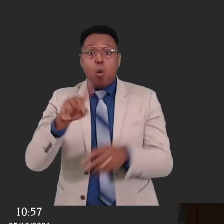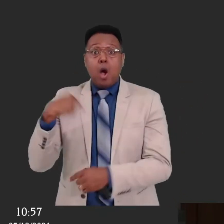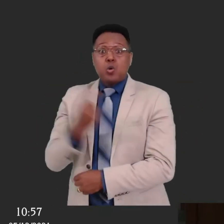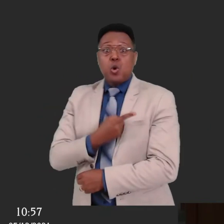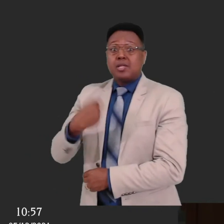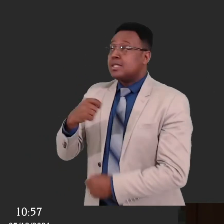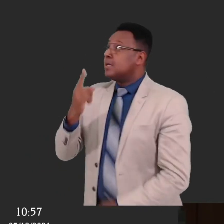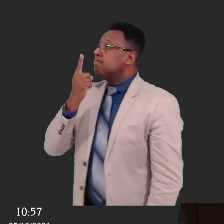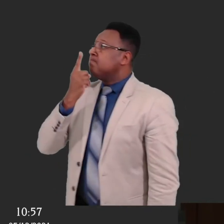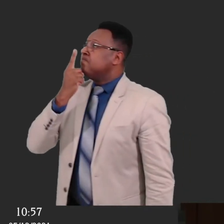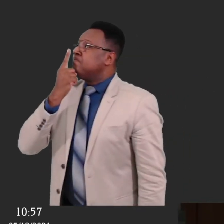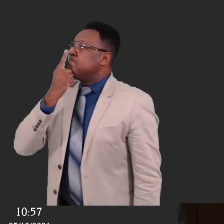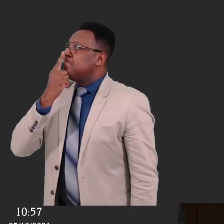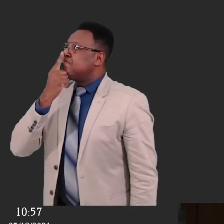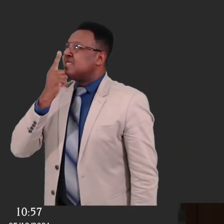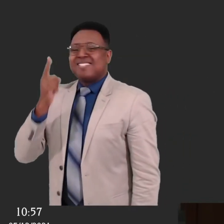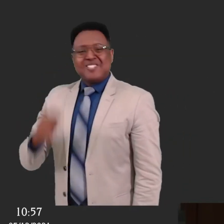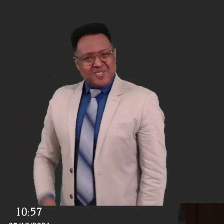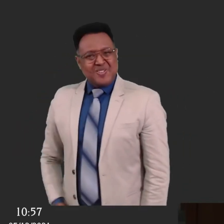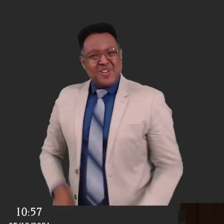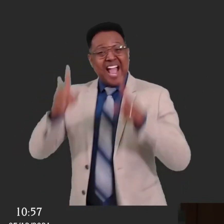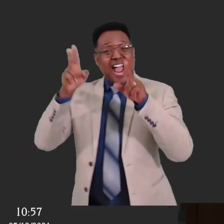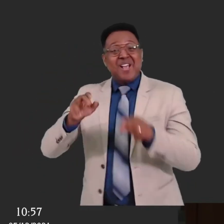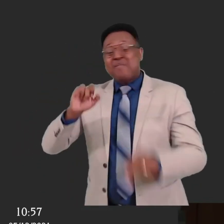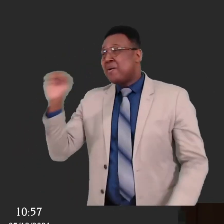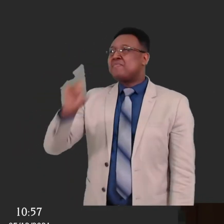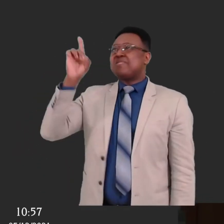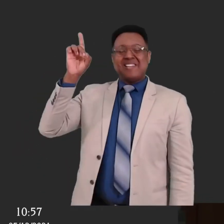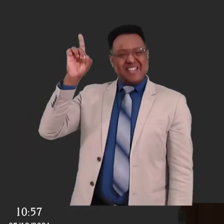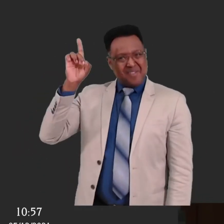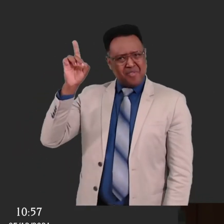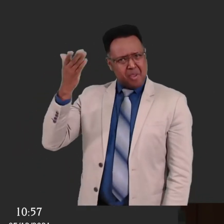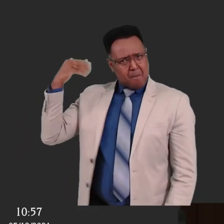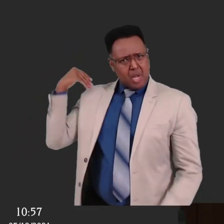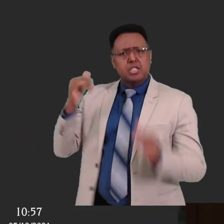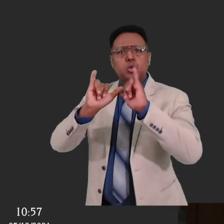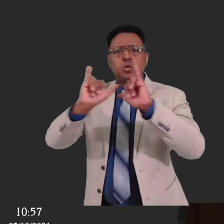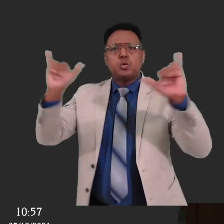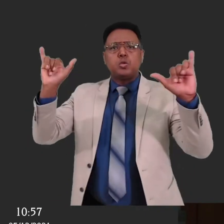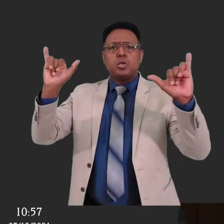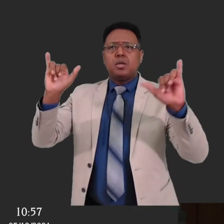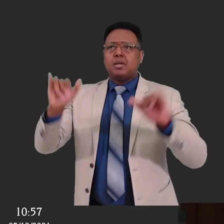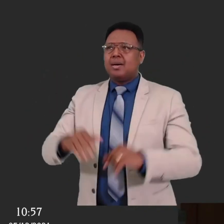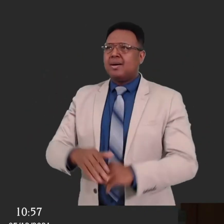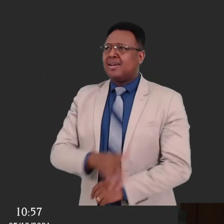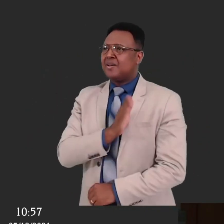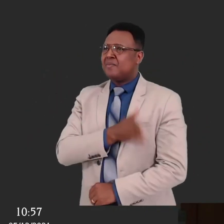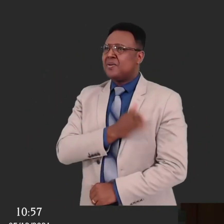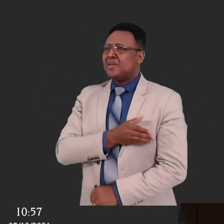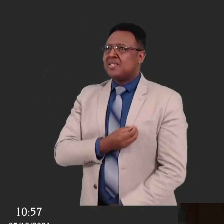coração ferve com palavras boas. Será que está fervendo o coração de alguém nesta manhã?